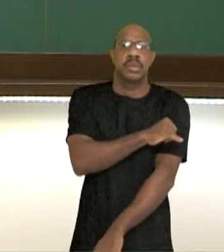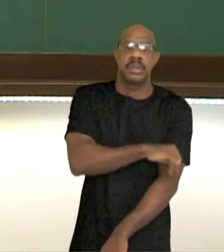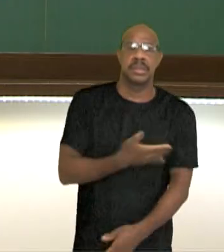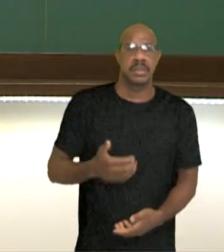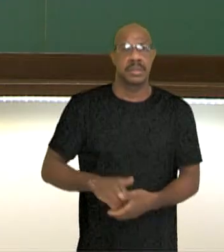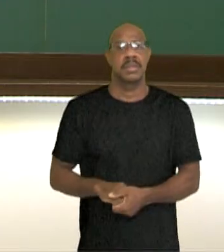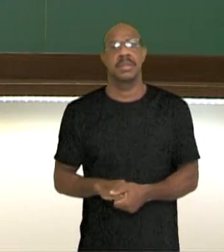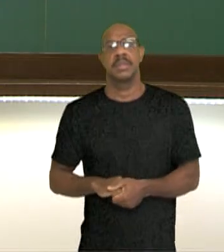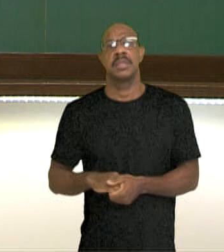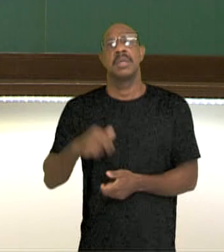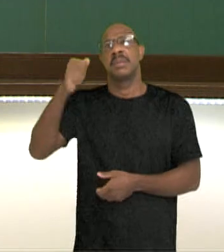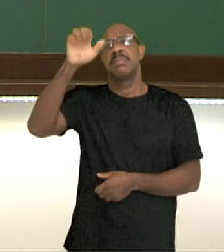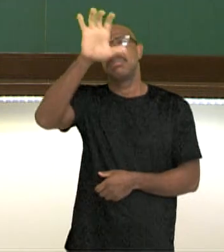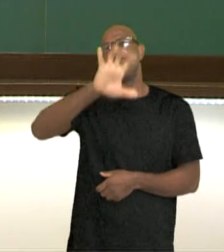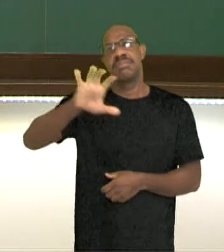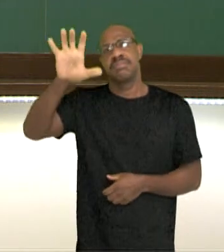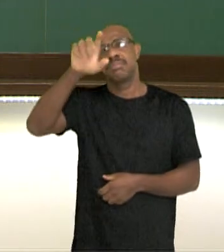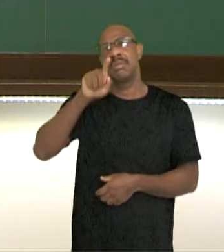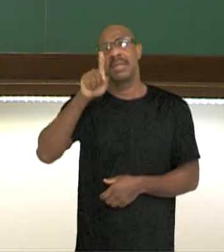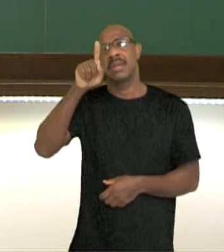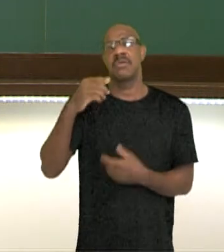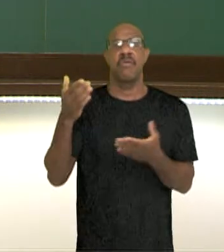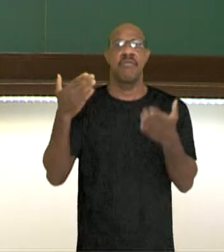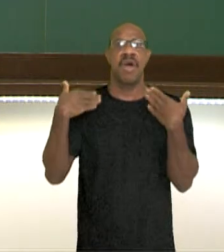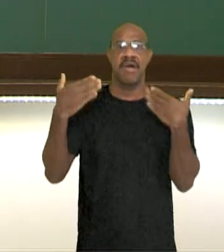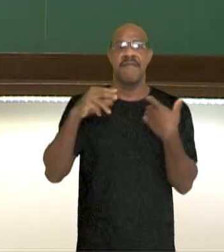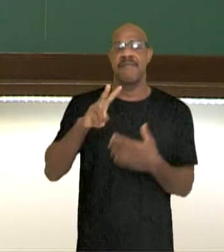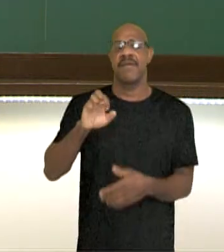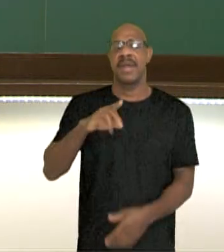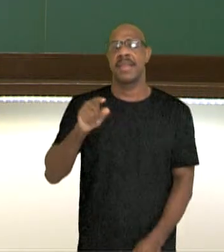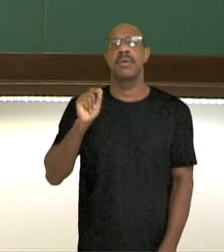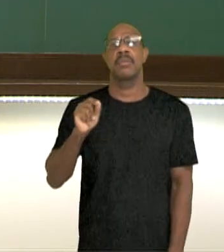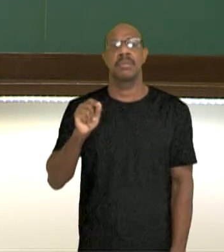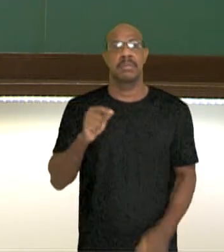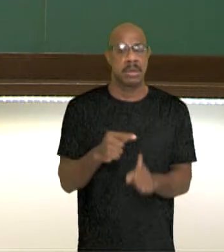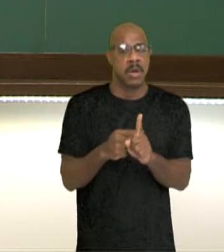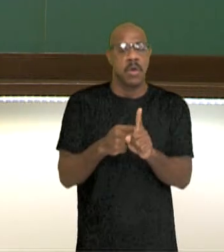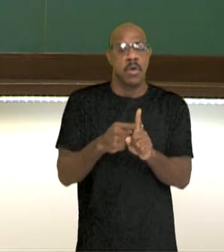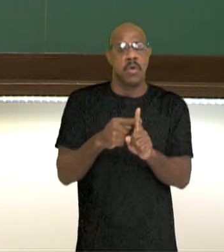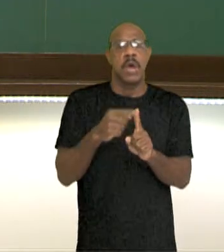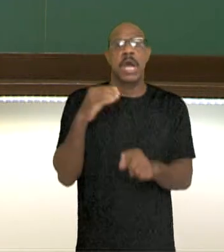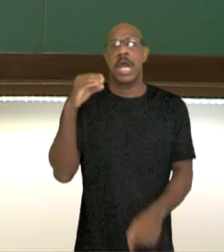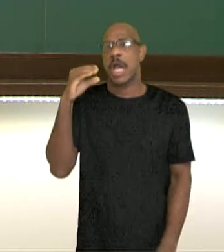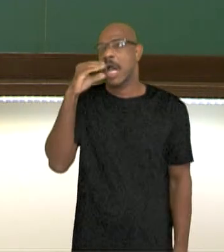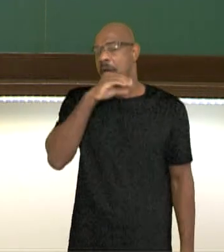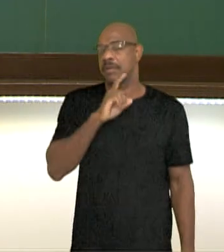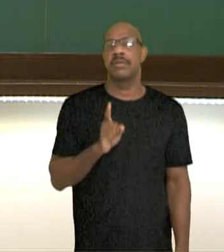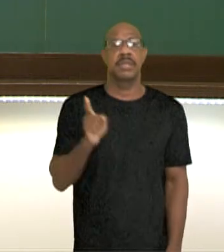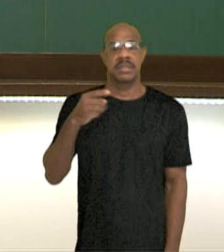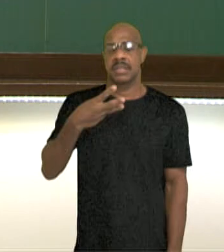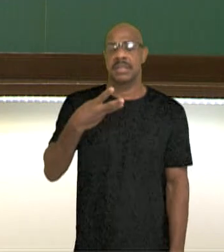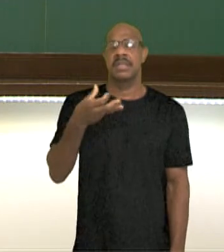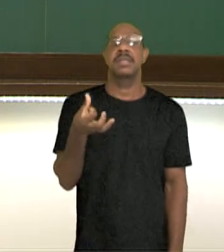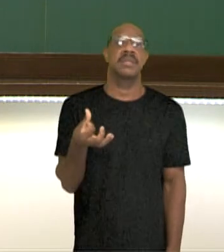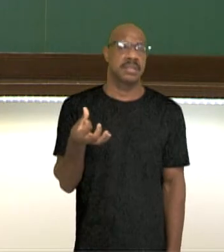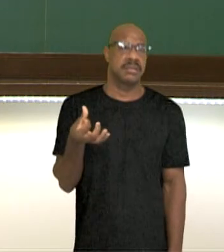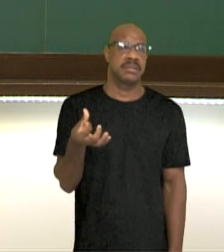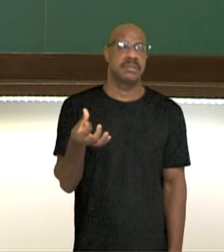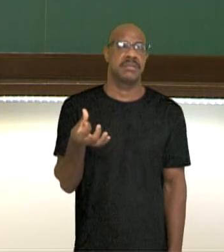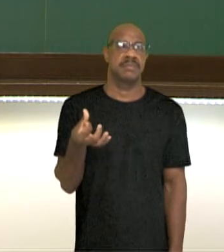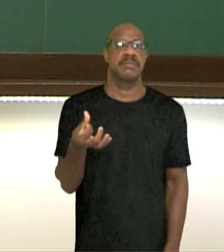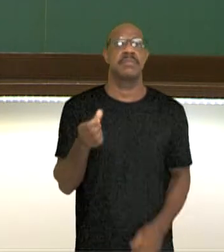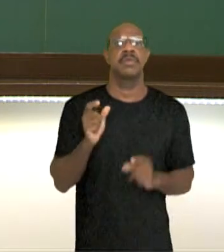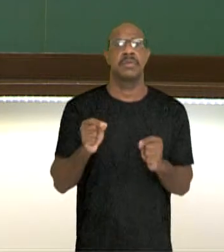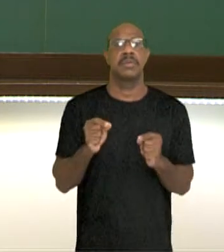nossos irmãos pernambucanos, no seu verão rigoroso, a essa temperatura ambiente aí, 36 graus Celsius, o pentano já